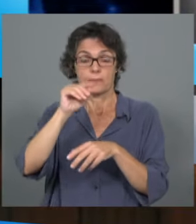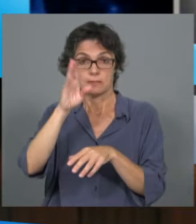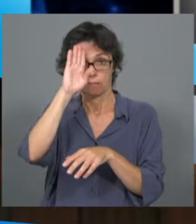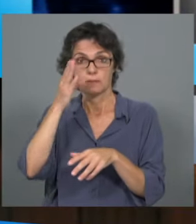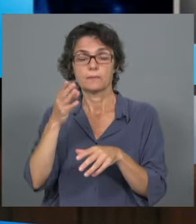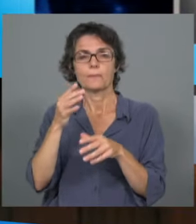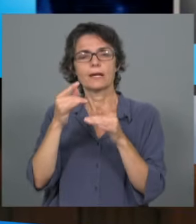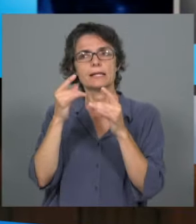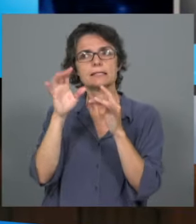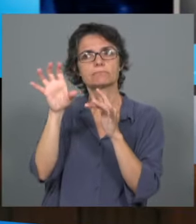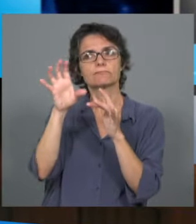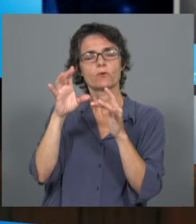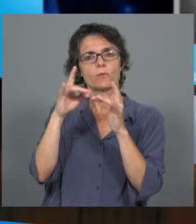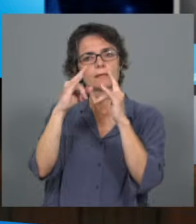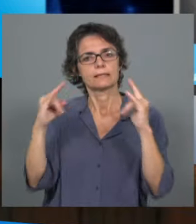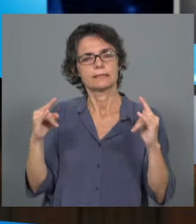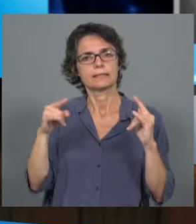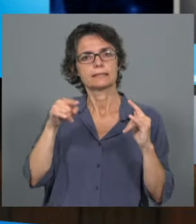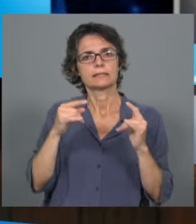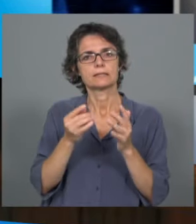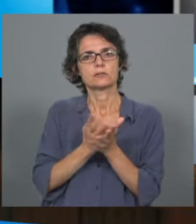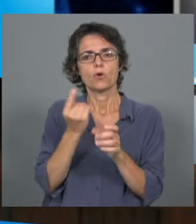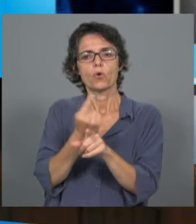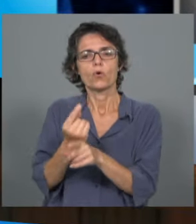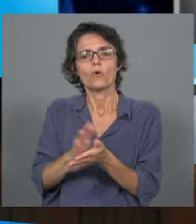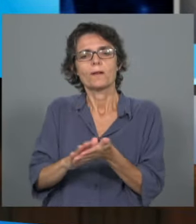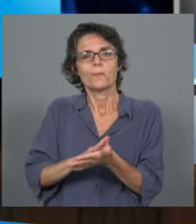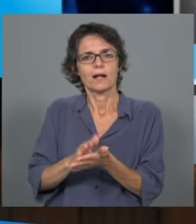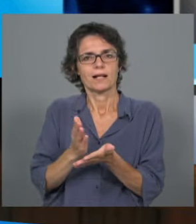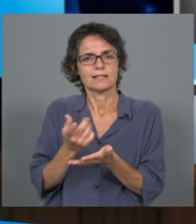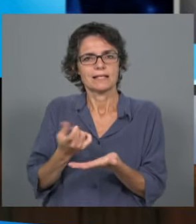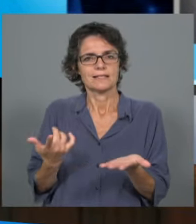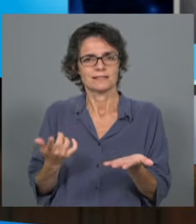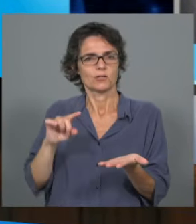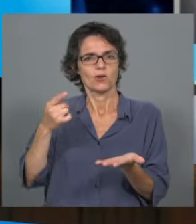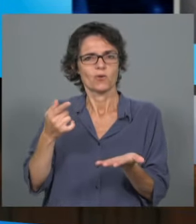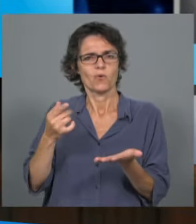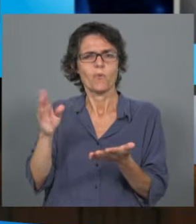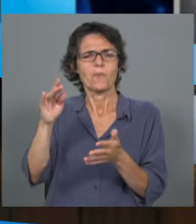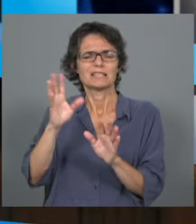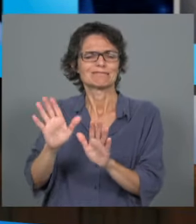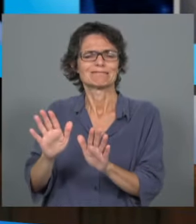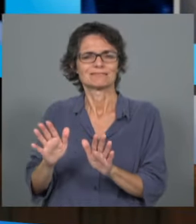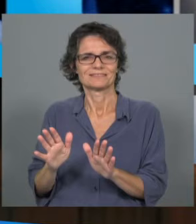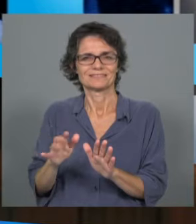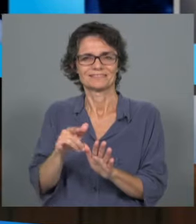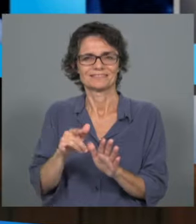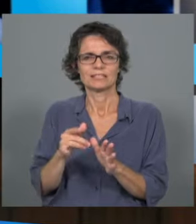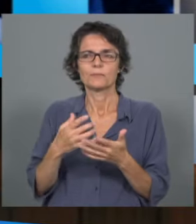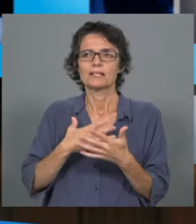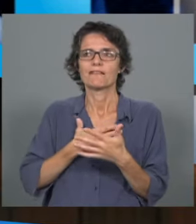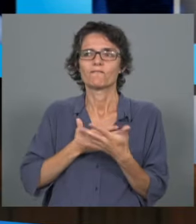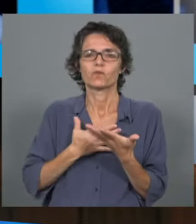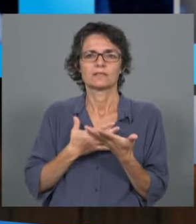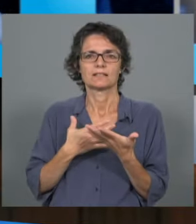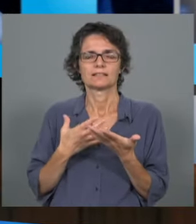mais importante, e a libertar as próprias comunidades desta ideia de posse, na imagem antiga de que os